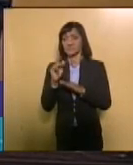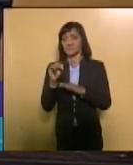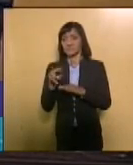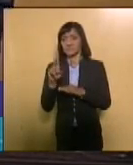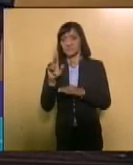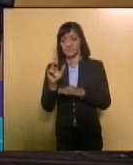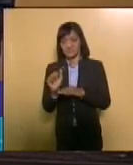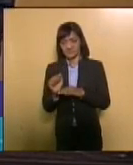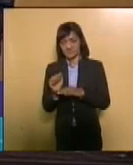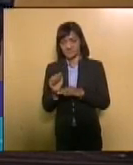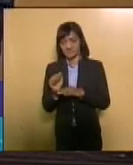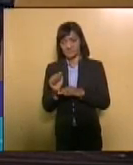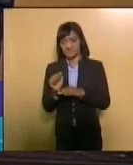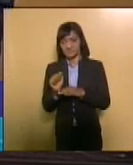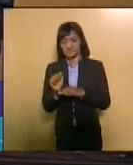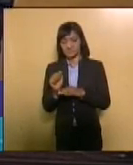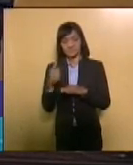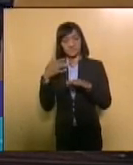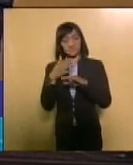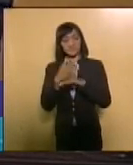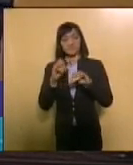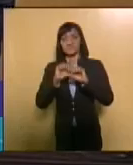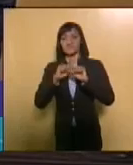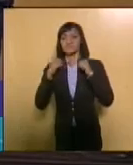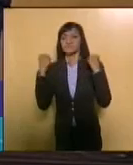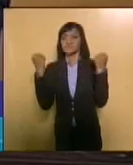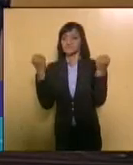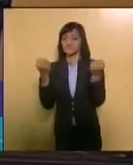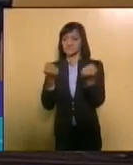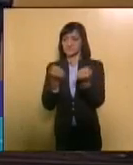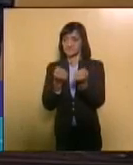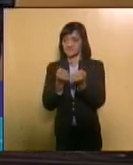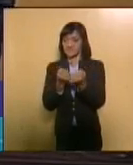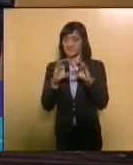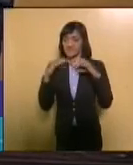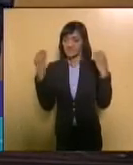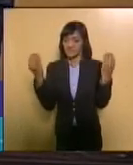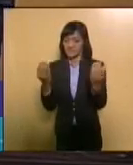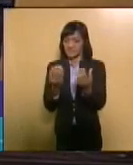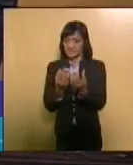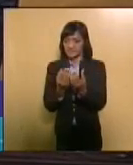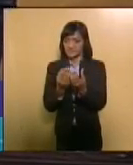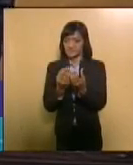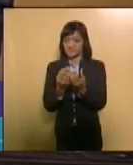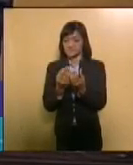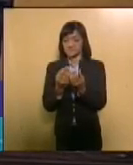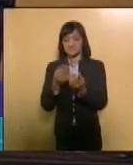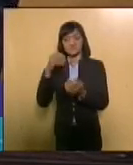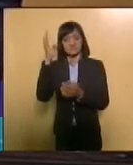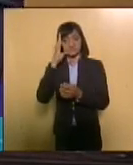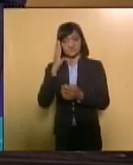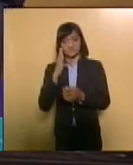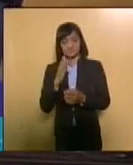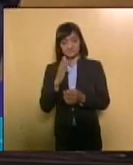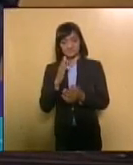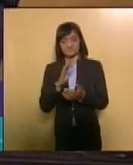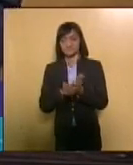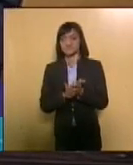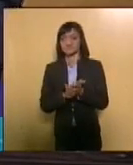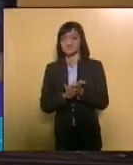da conferência do e que o Brasil foi convidado e fomos